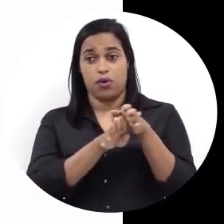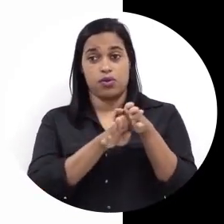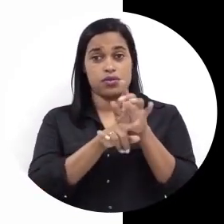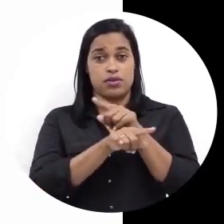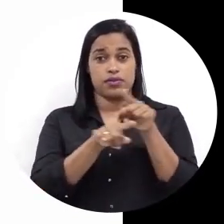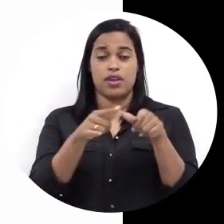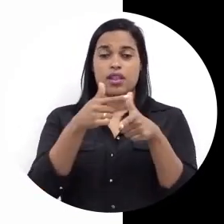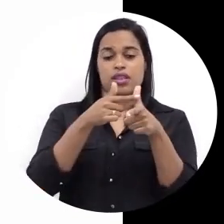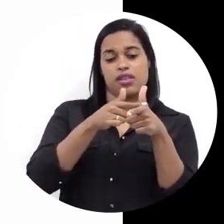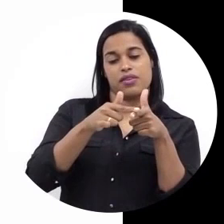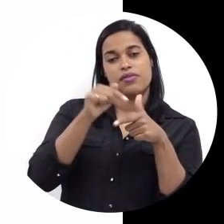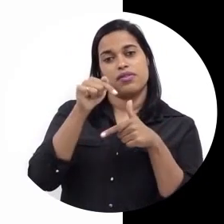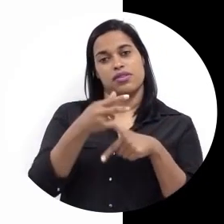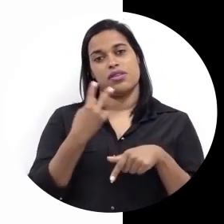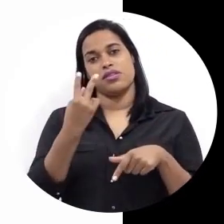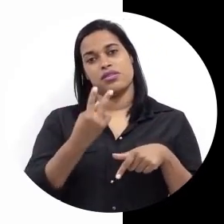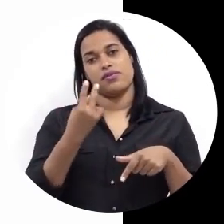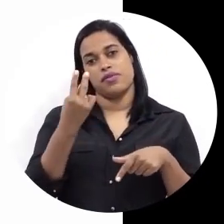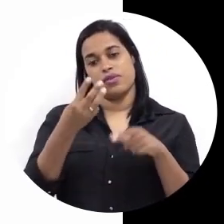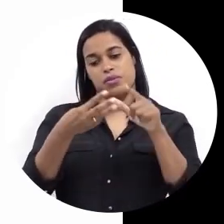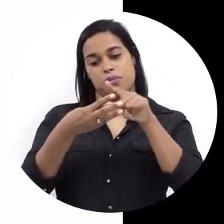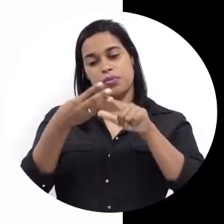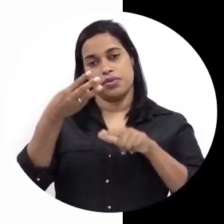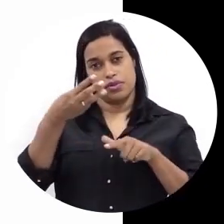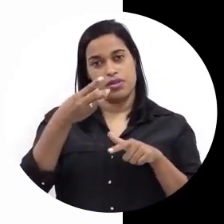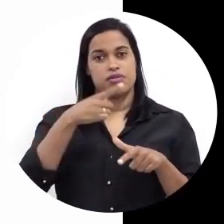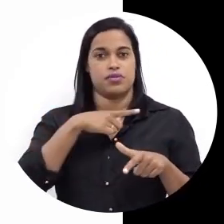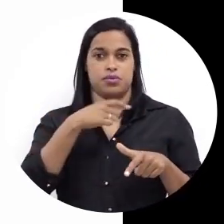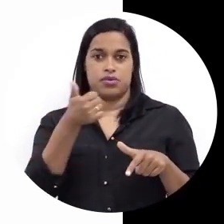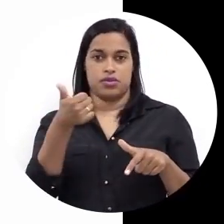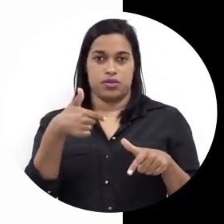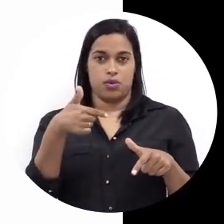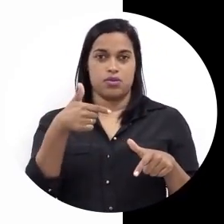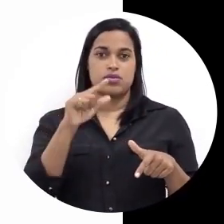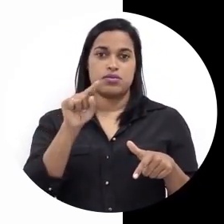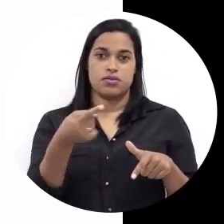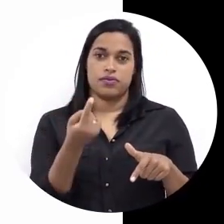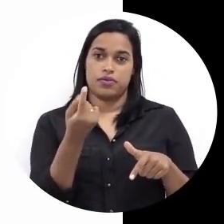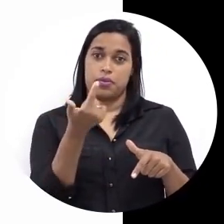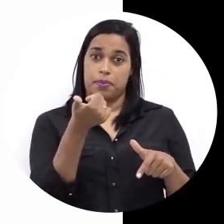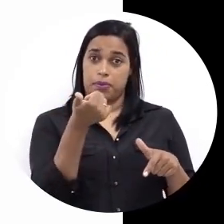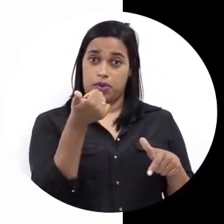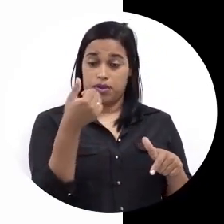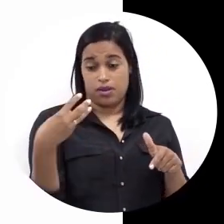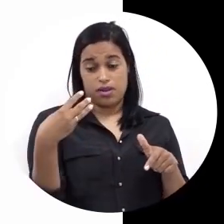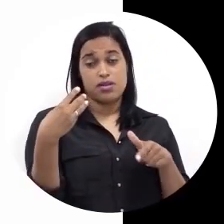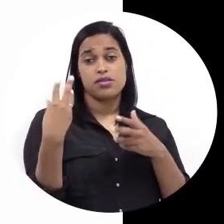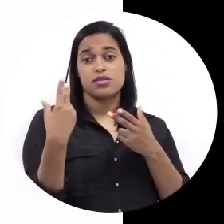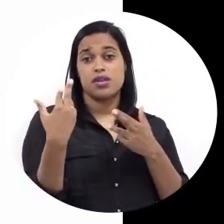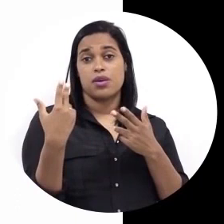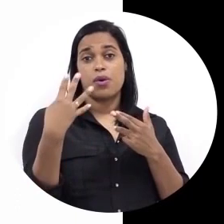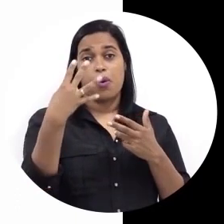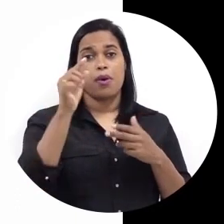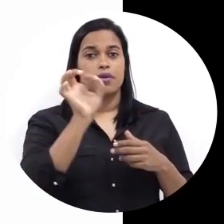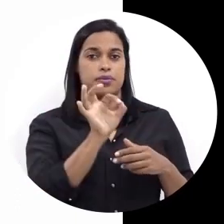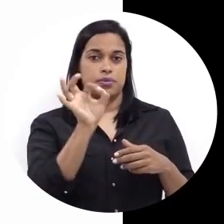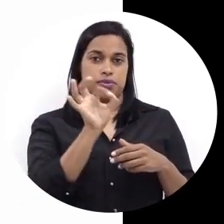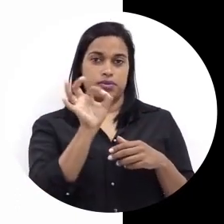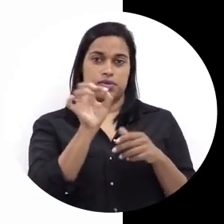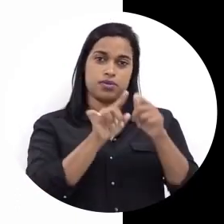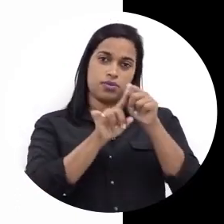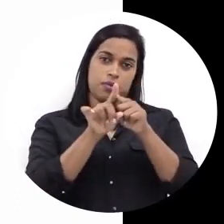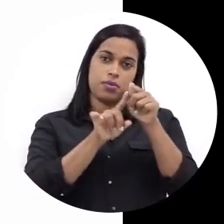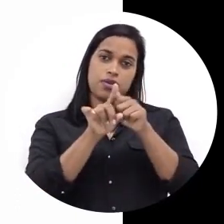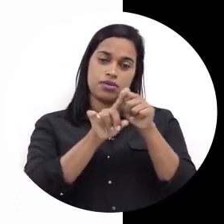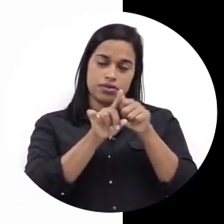a dividir esse valor por 3, logo teremos 12 por 3, que é igual a uma taxa equivalente de 4% ao